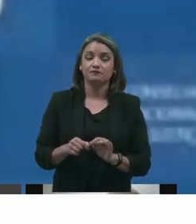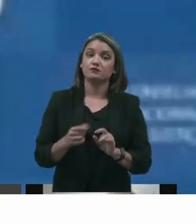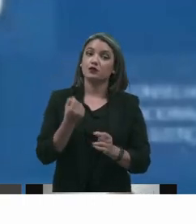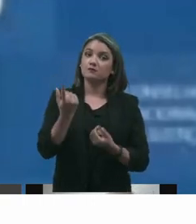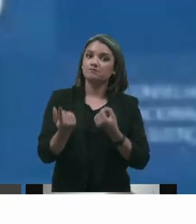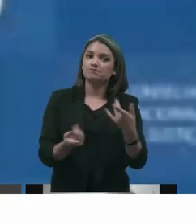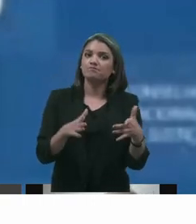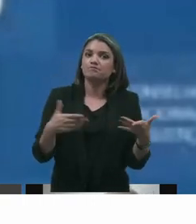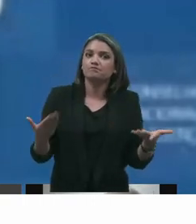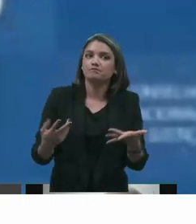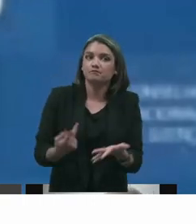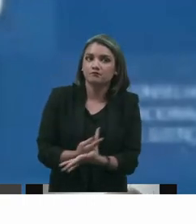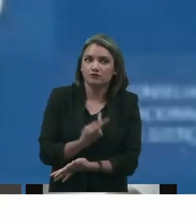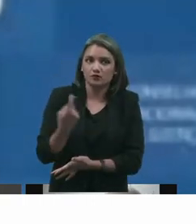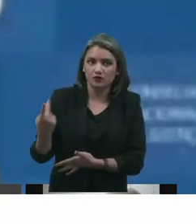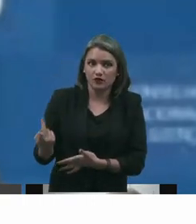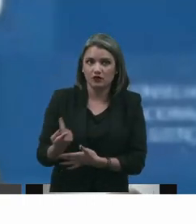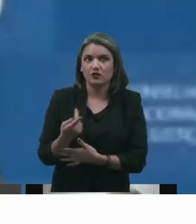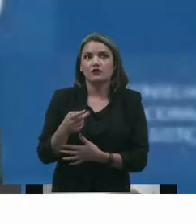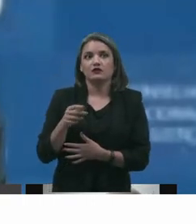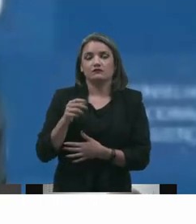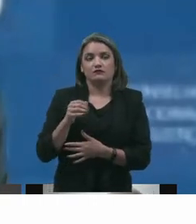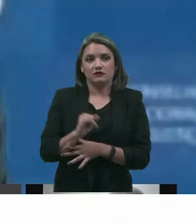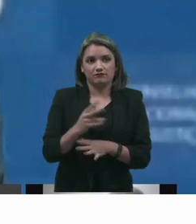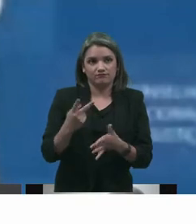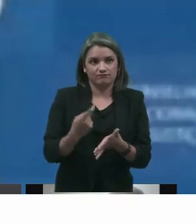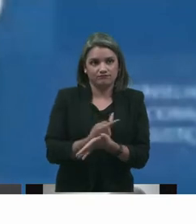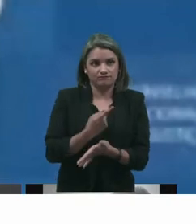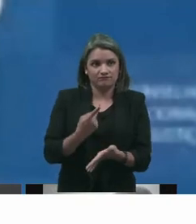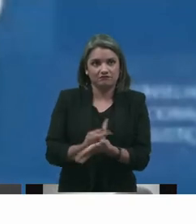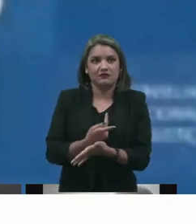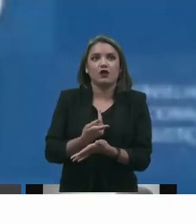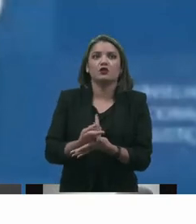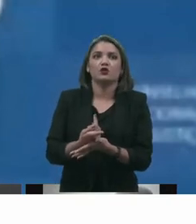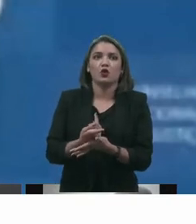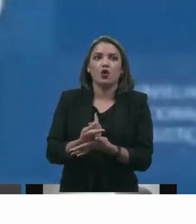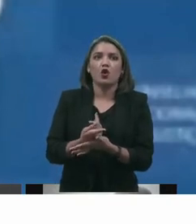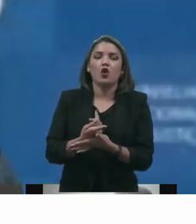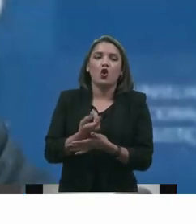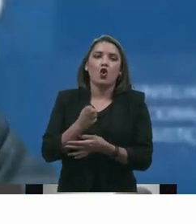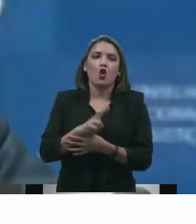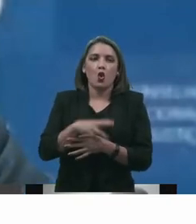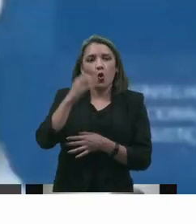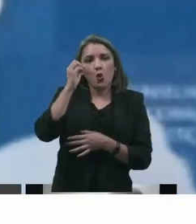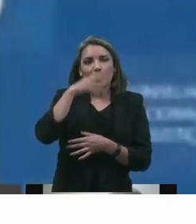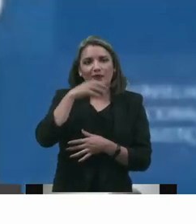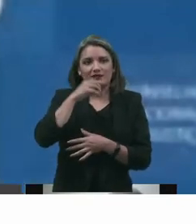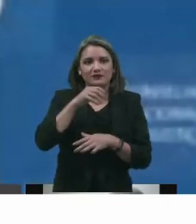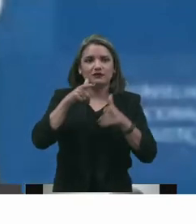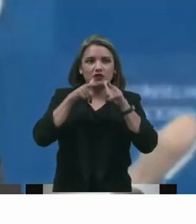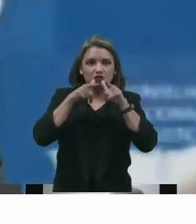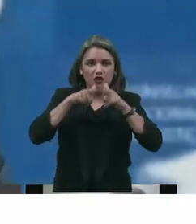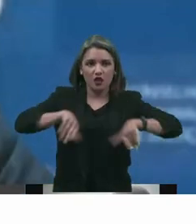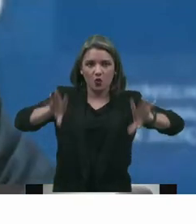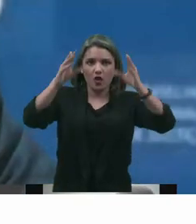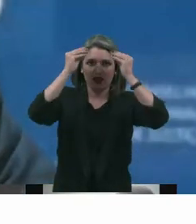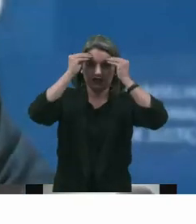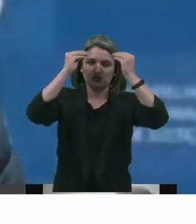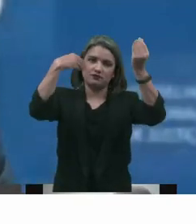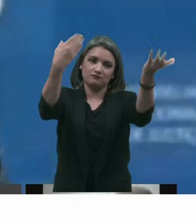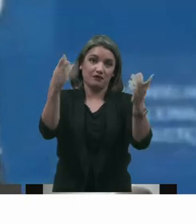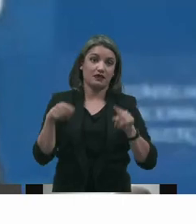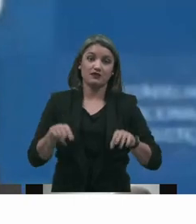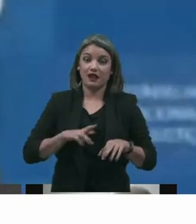as hipóteses de impropriedade ou excesso de linguagem, o que não é o caso. Presidente,